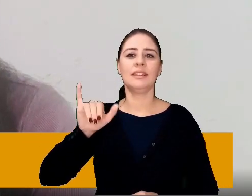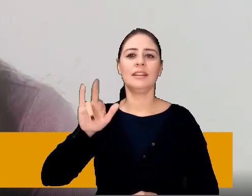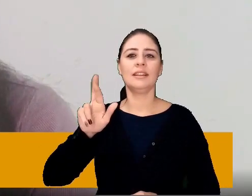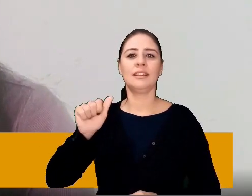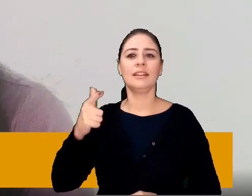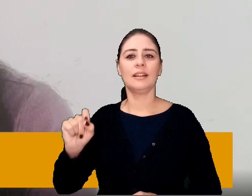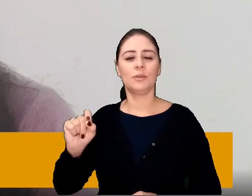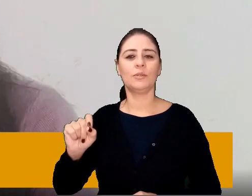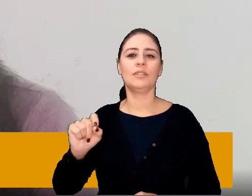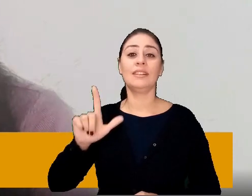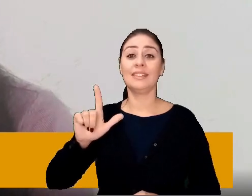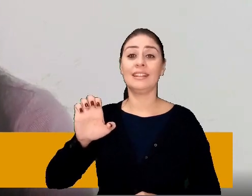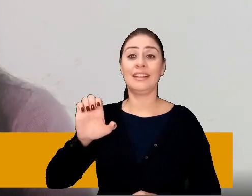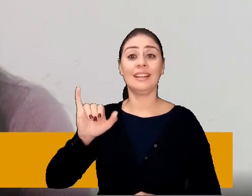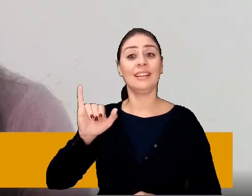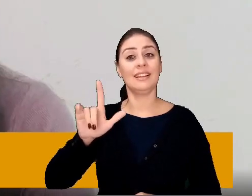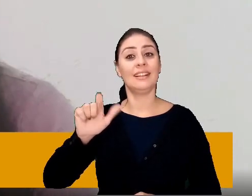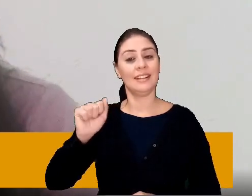consegui. Eu fiz um leilão,